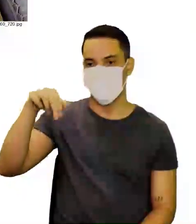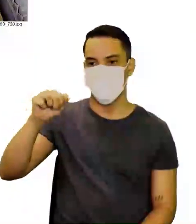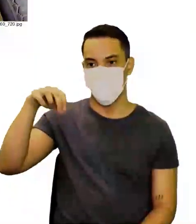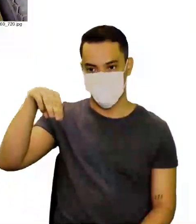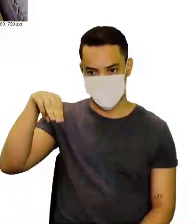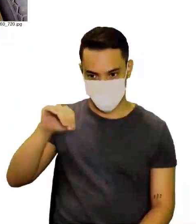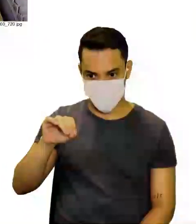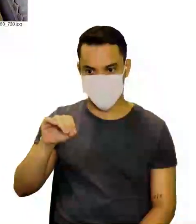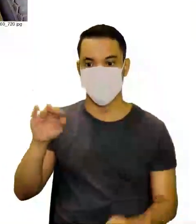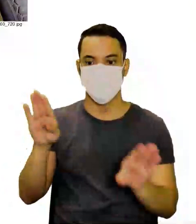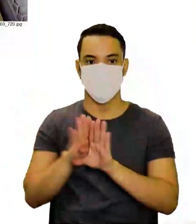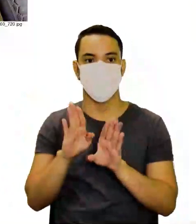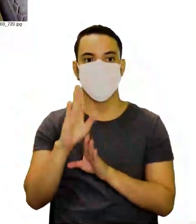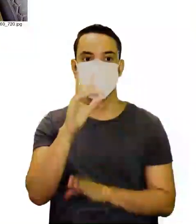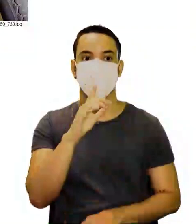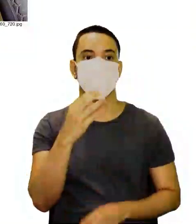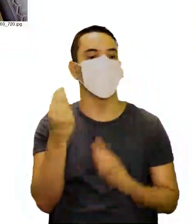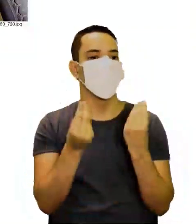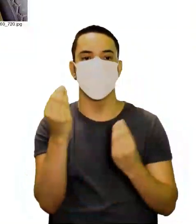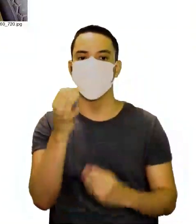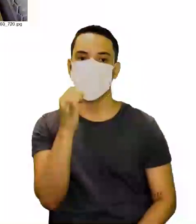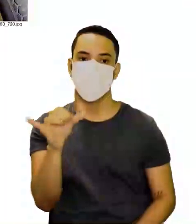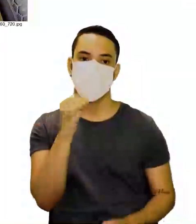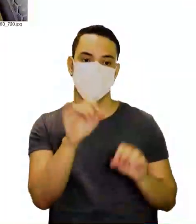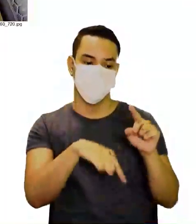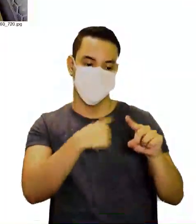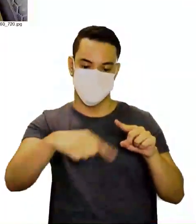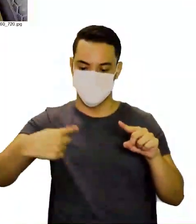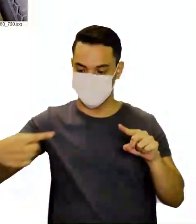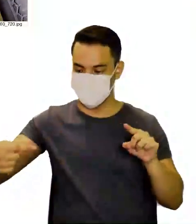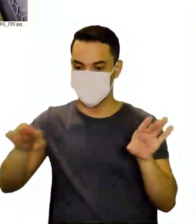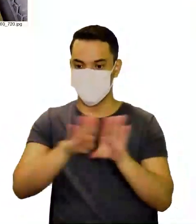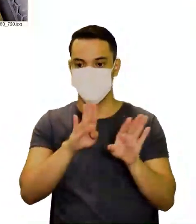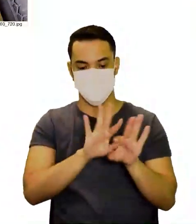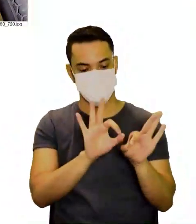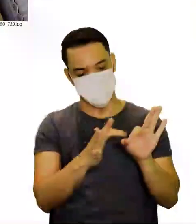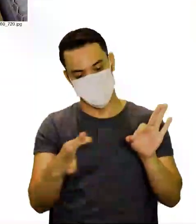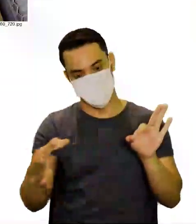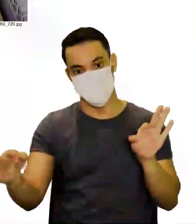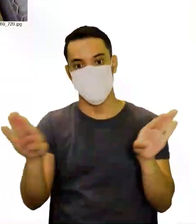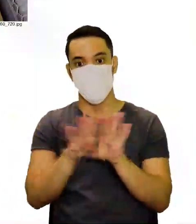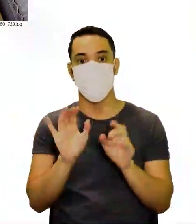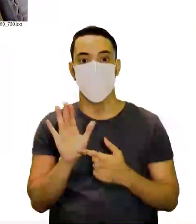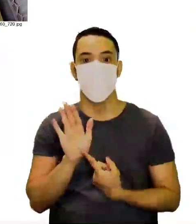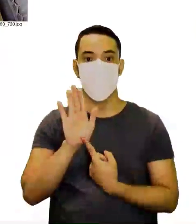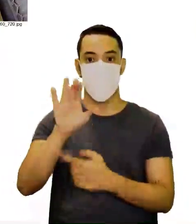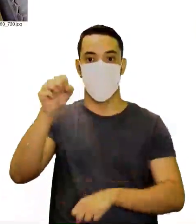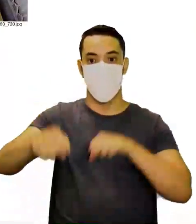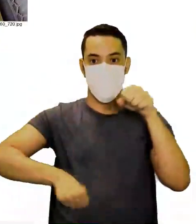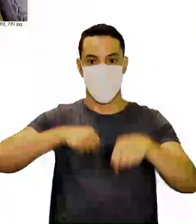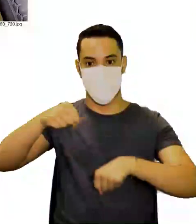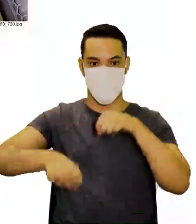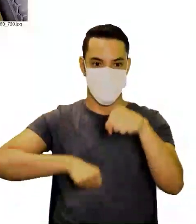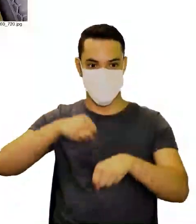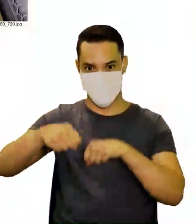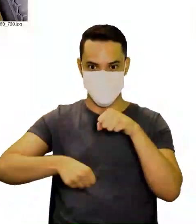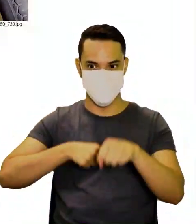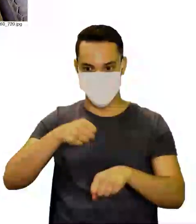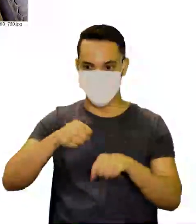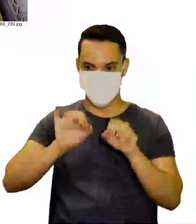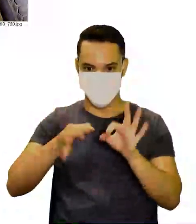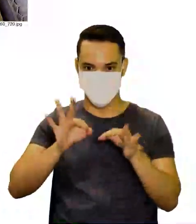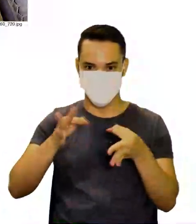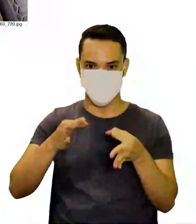ok? De corrente contínua aí, tá? E aqui nós colocamos essa bicicleta último lançamento, né? Só que